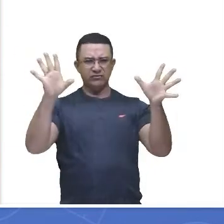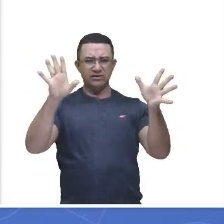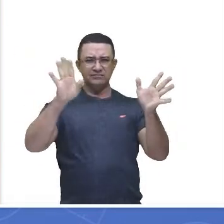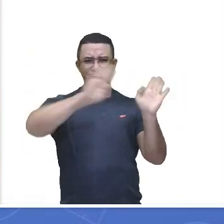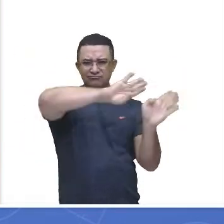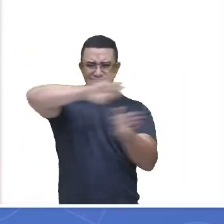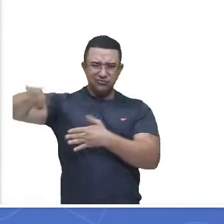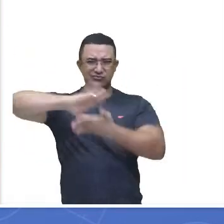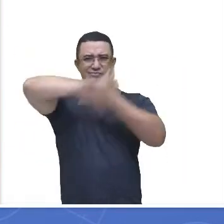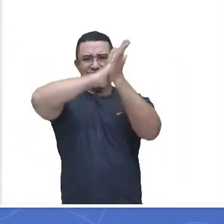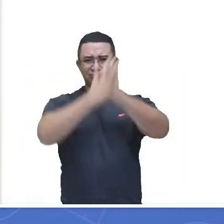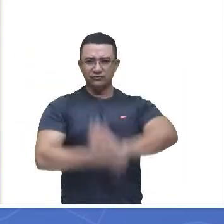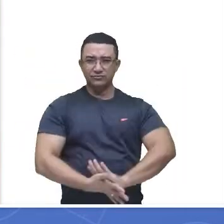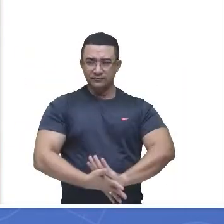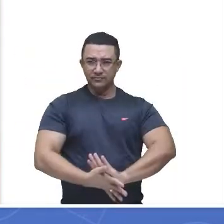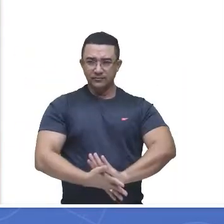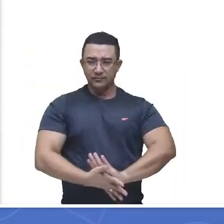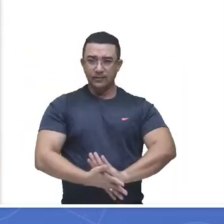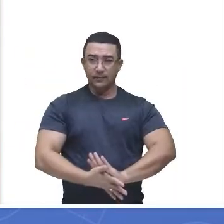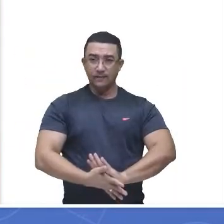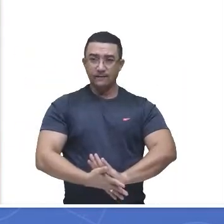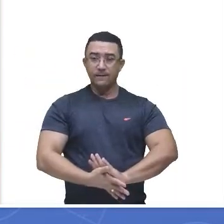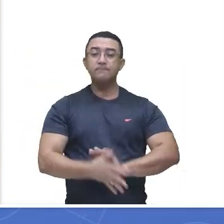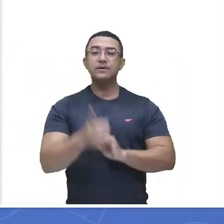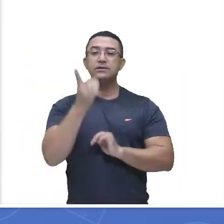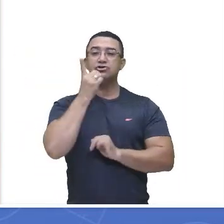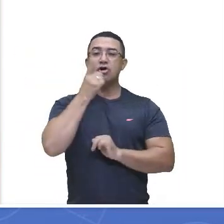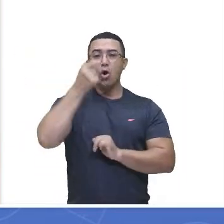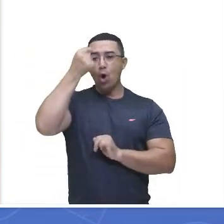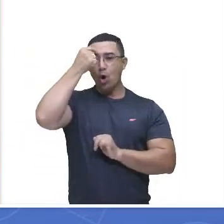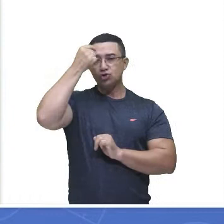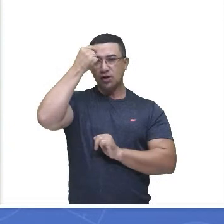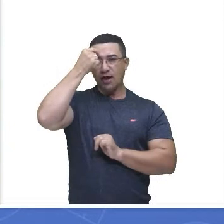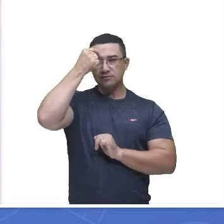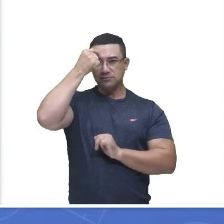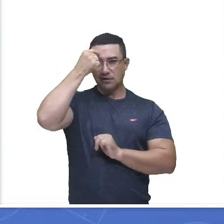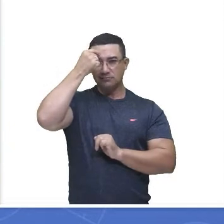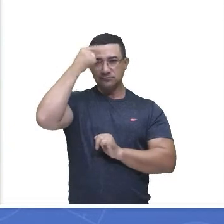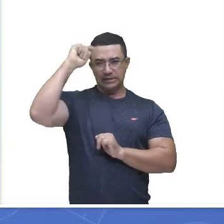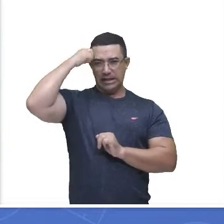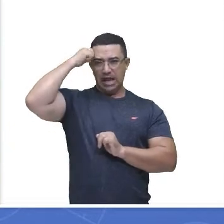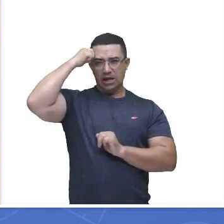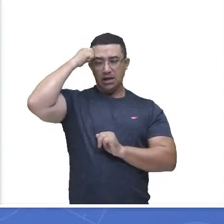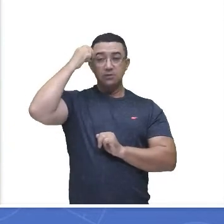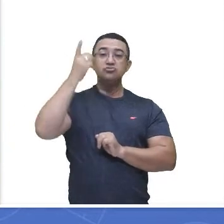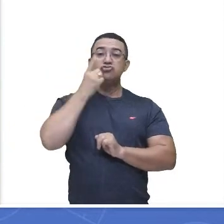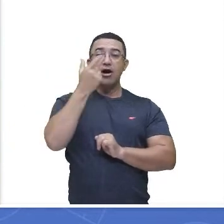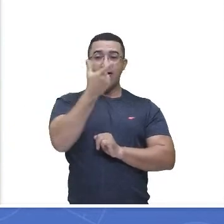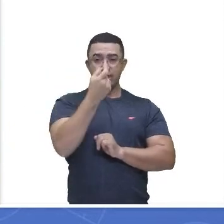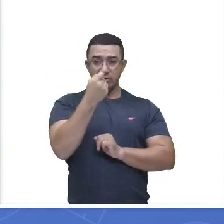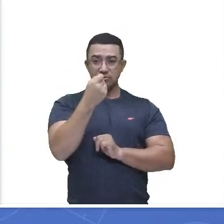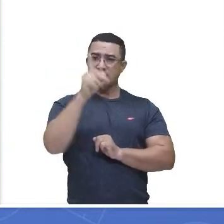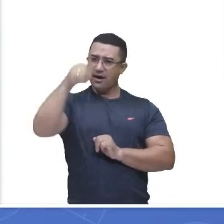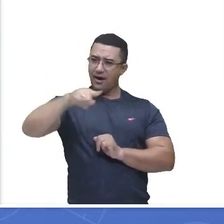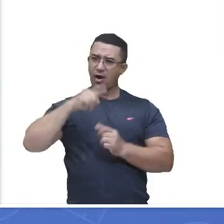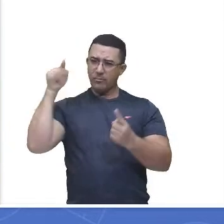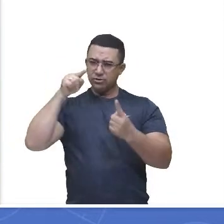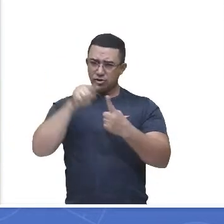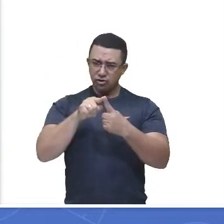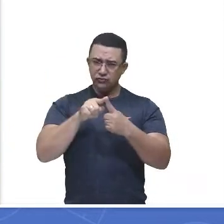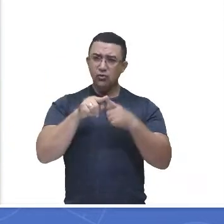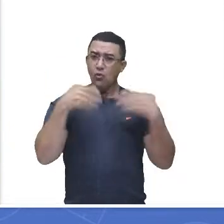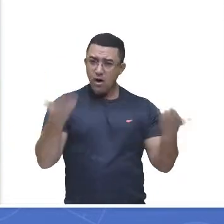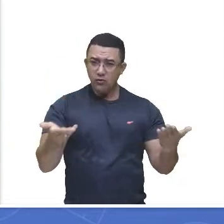Então, o Dia da Consciência Negra, que é no dia 20 de novembro, ele vem para isso. A finalidade dele é o